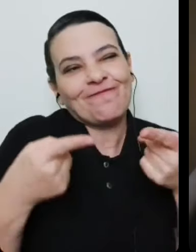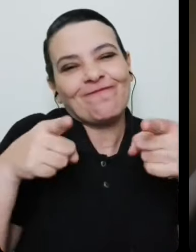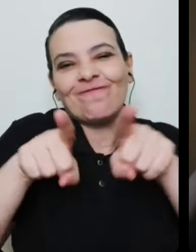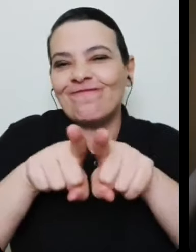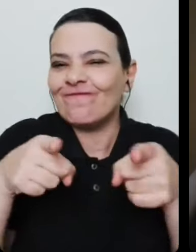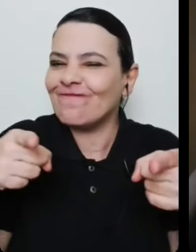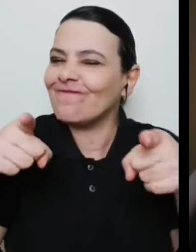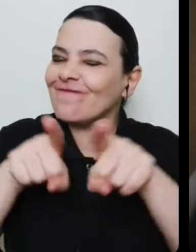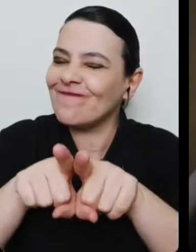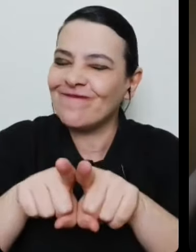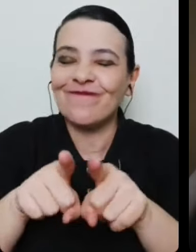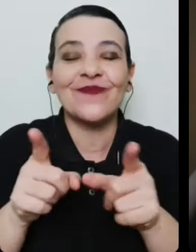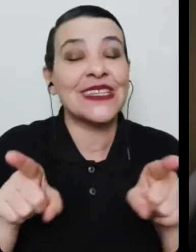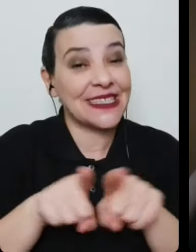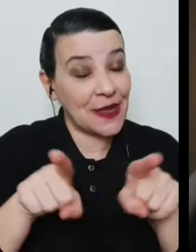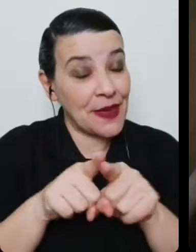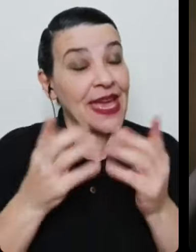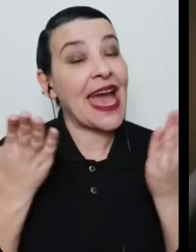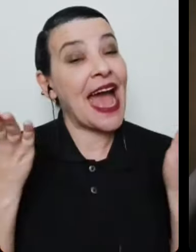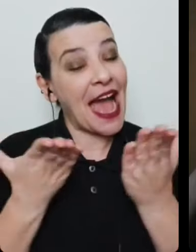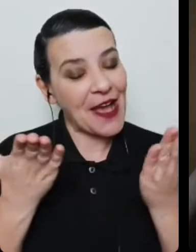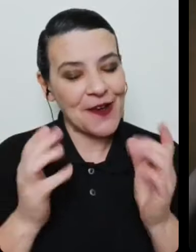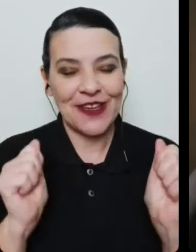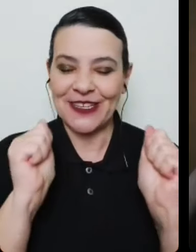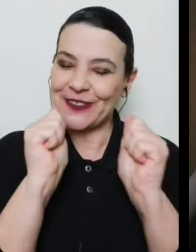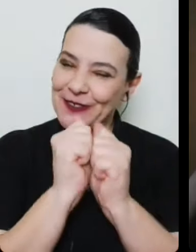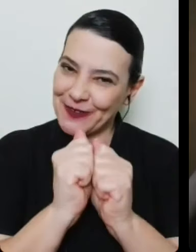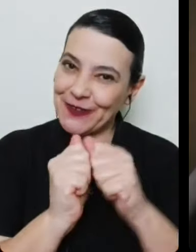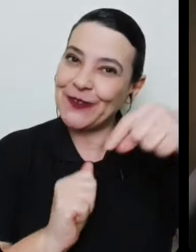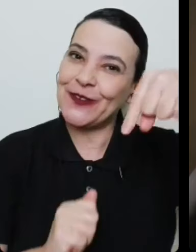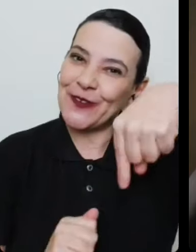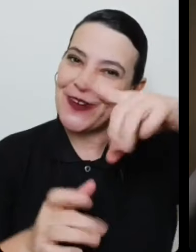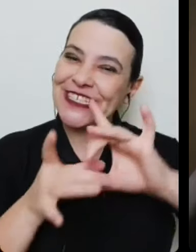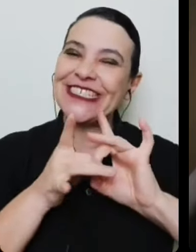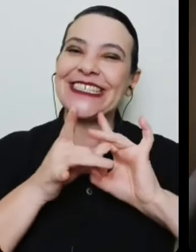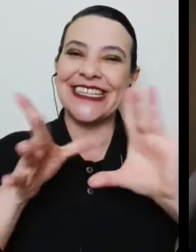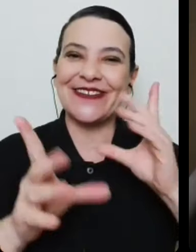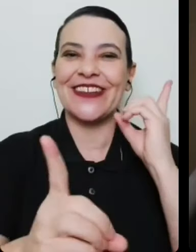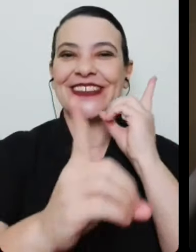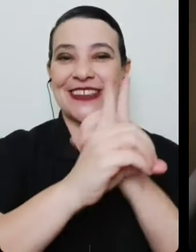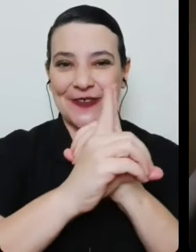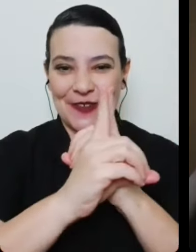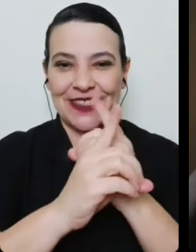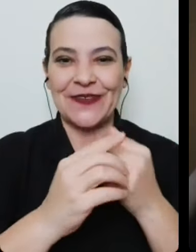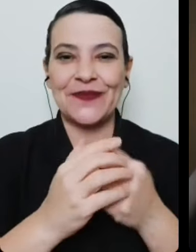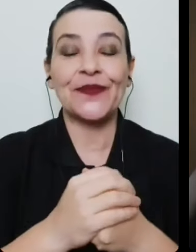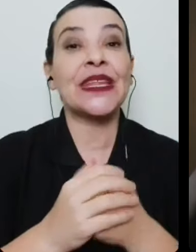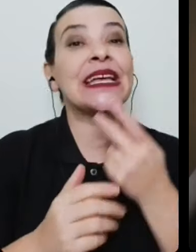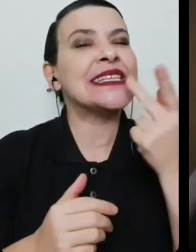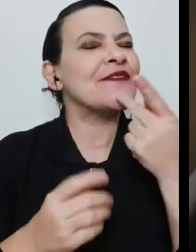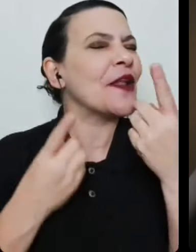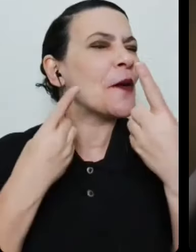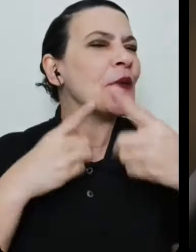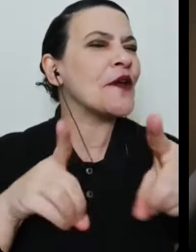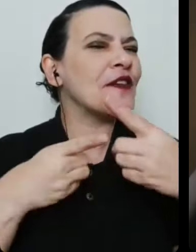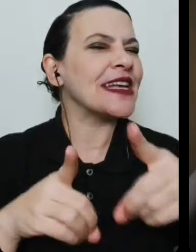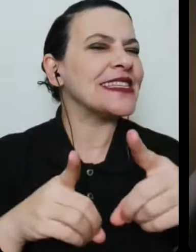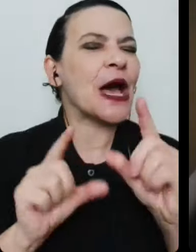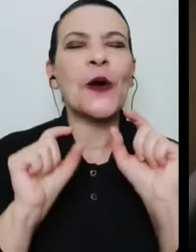inclusive essa aí que está permitindo esse encontro de hoje. Mas você disse que tinha aí uma provocação,